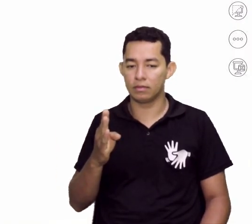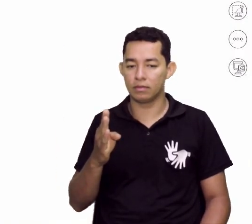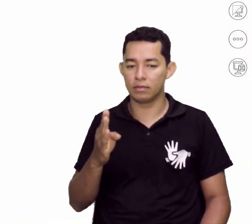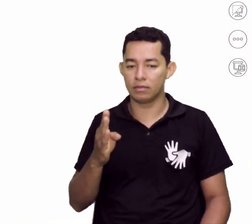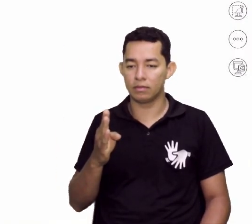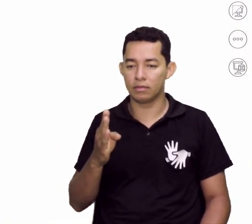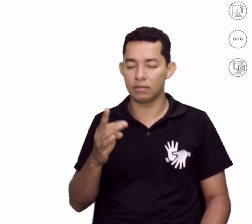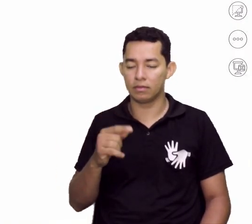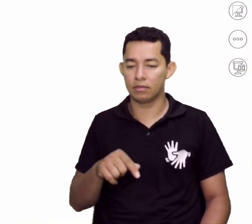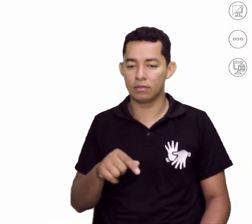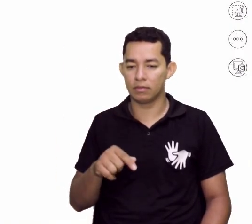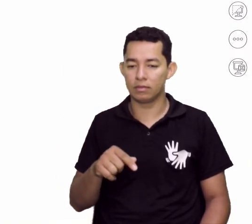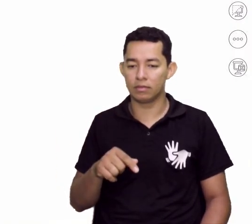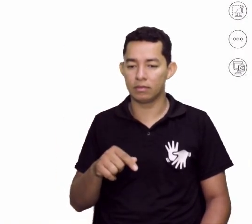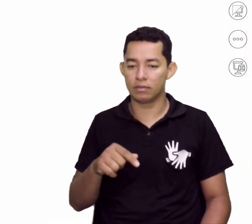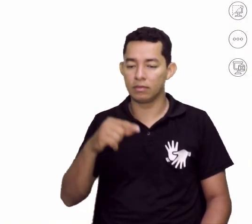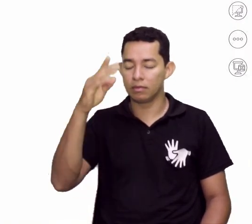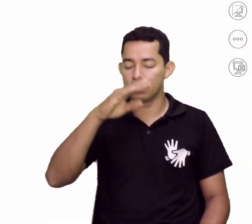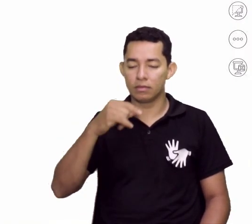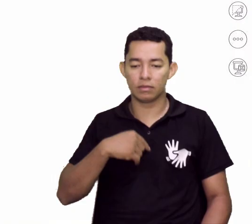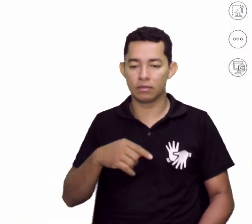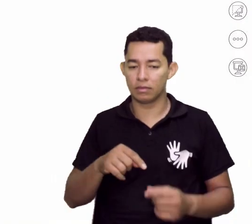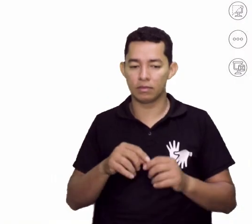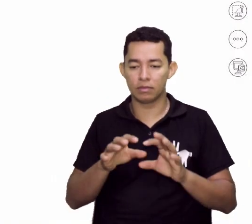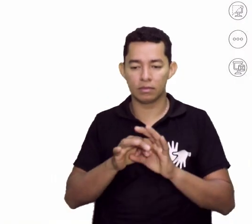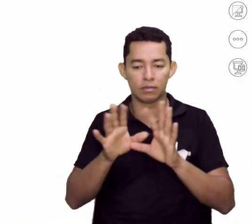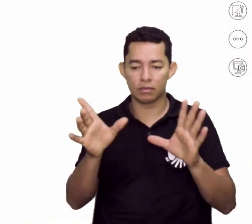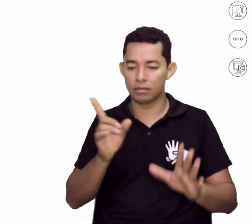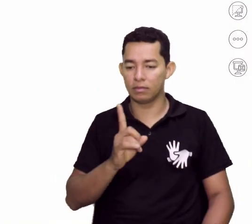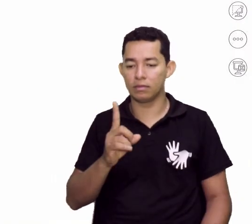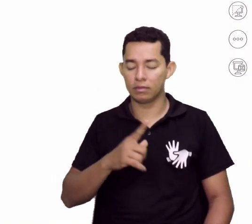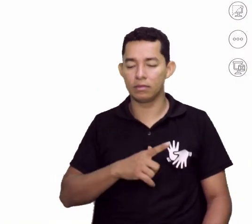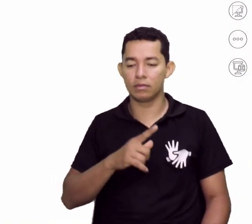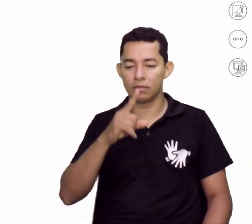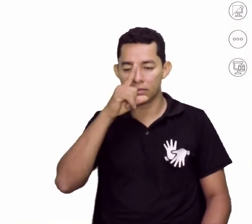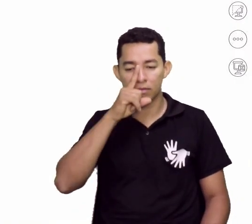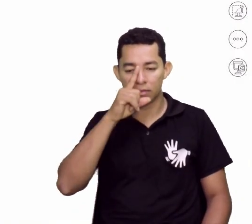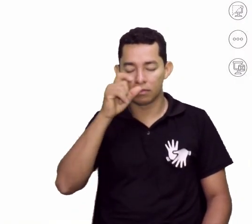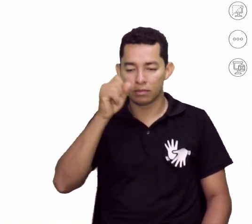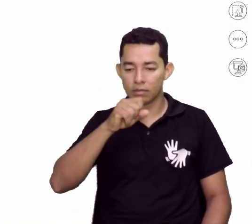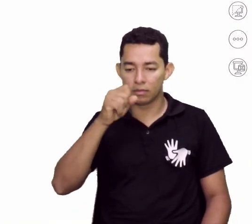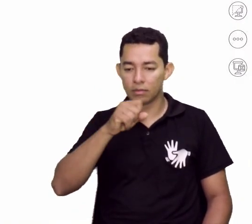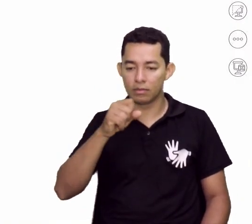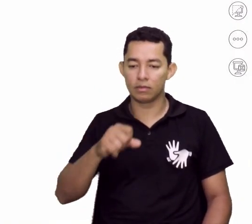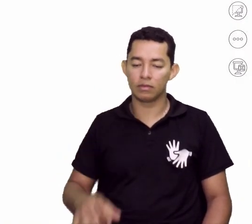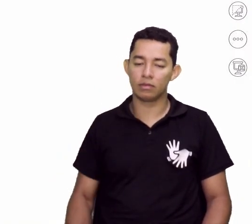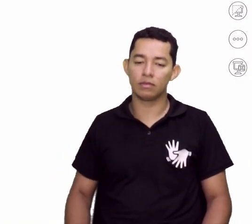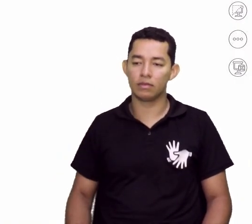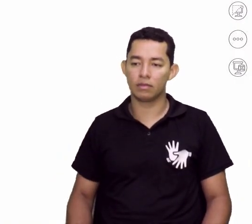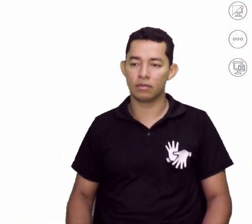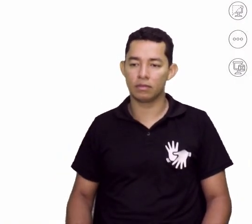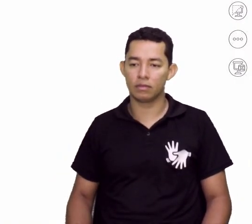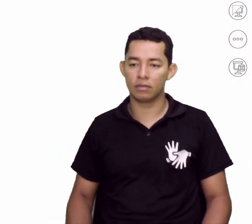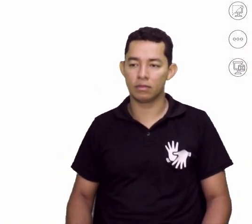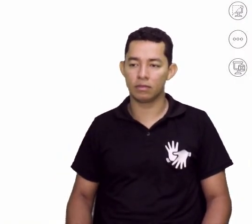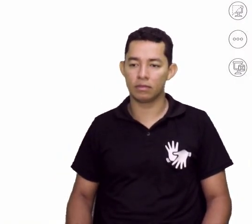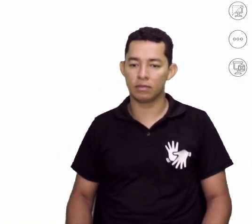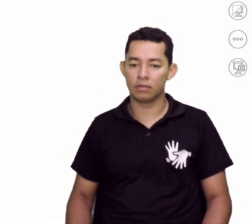tá? Nós corremos riscos sim, né? E é bom estar atento, né? É bom você